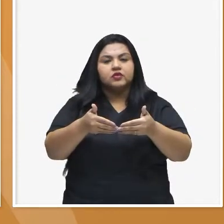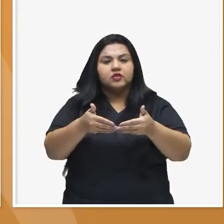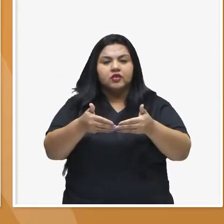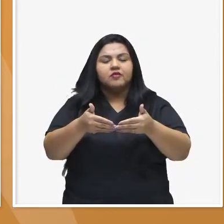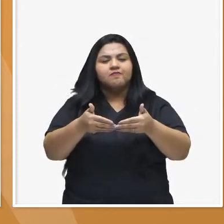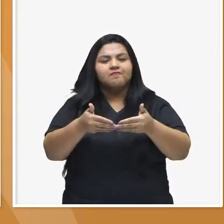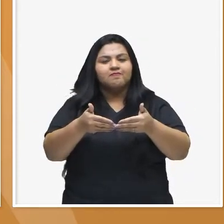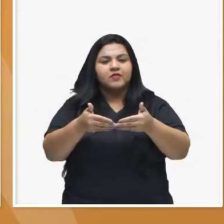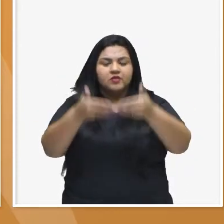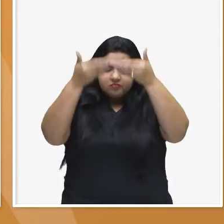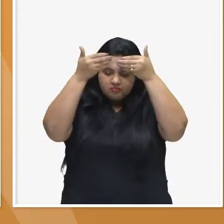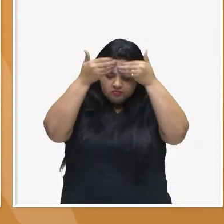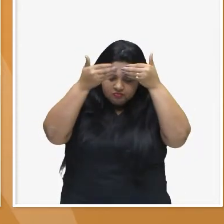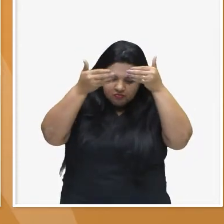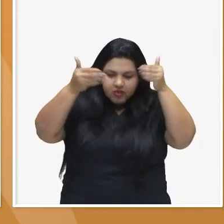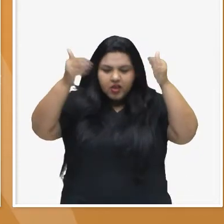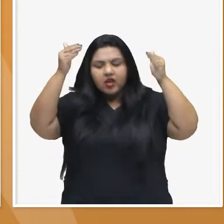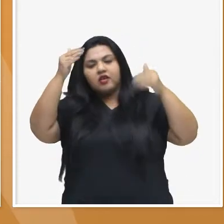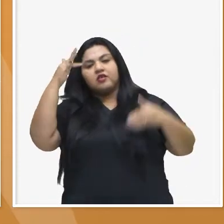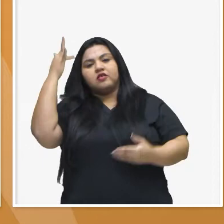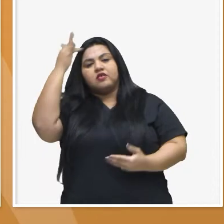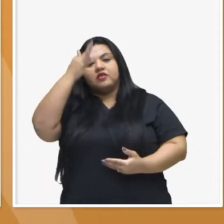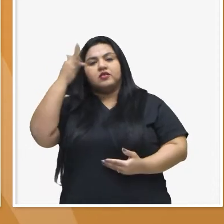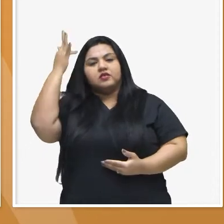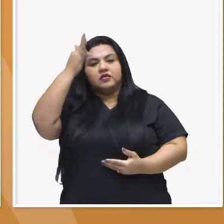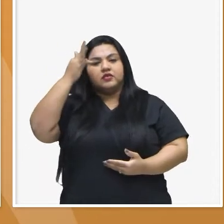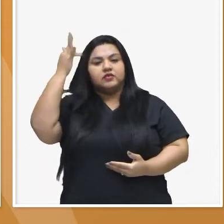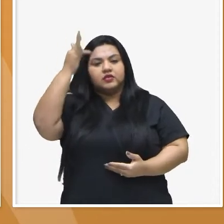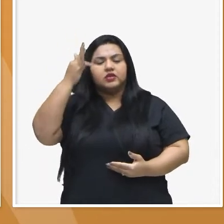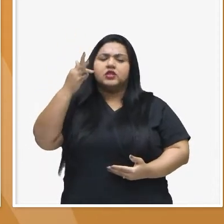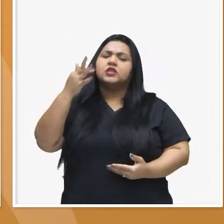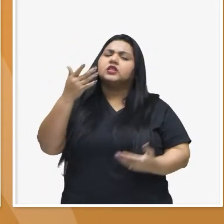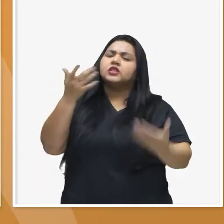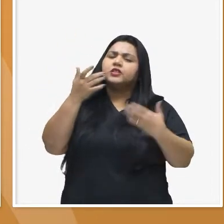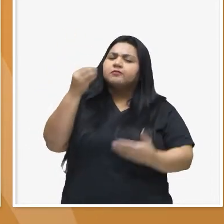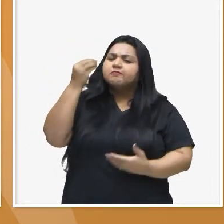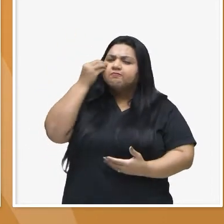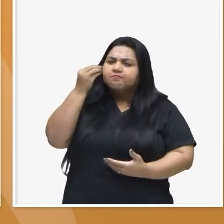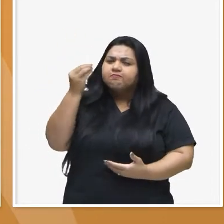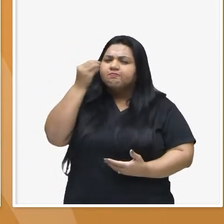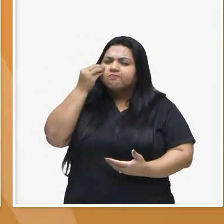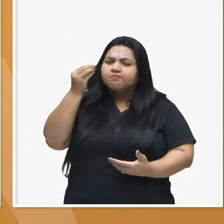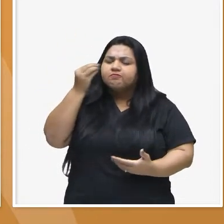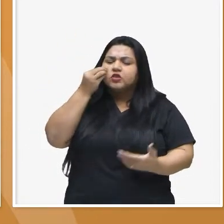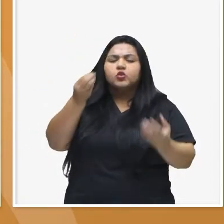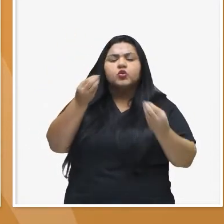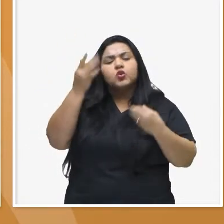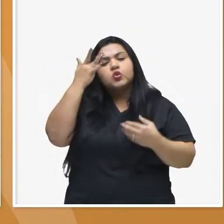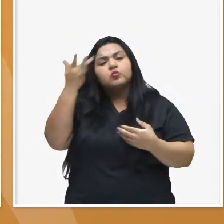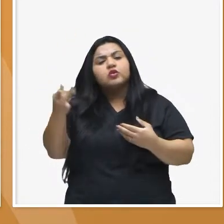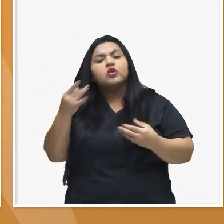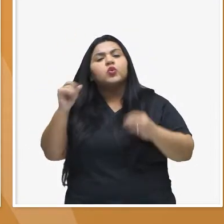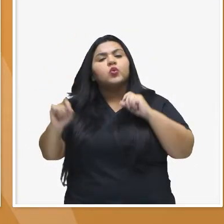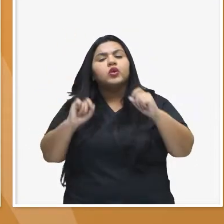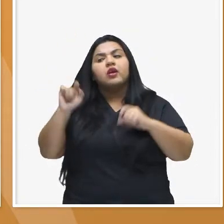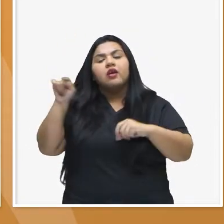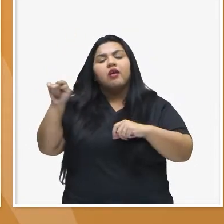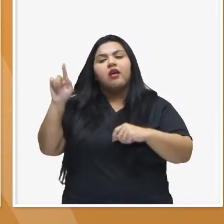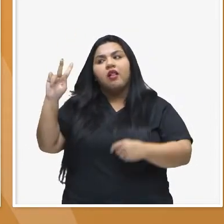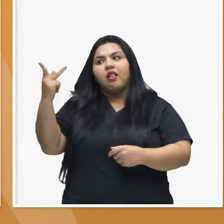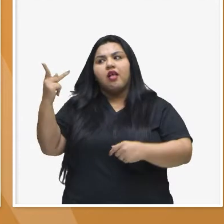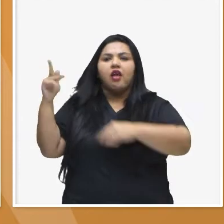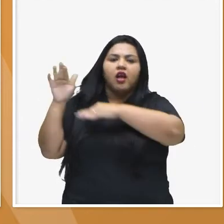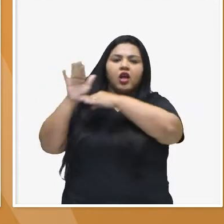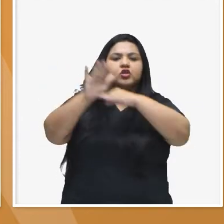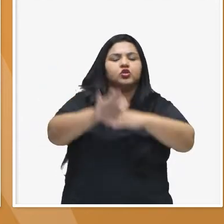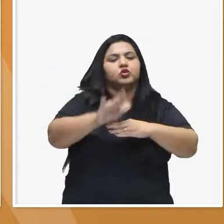no pensamento desse filósofo, para a gente tentar compreender um pouco o que ele contribuiu para a